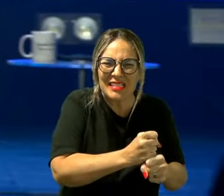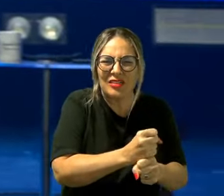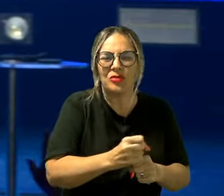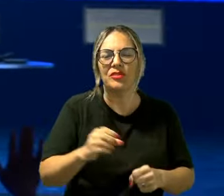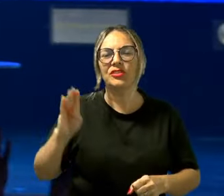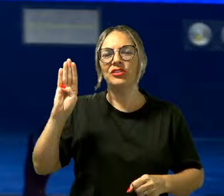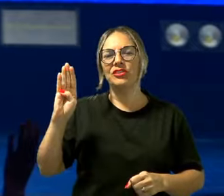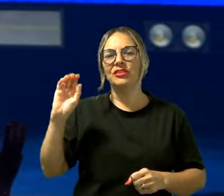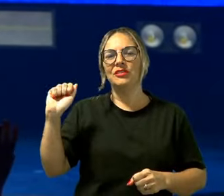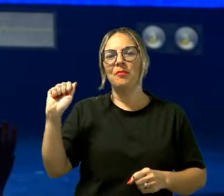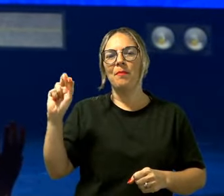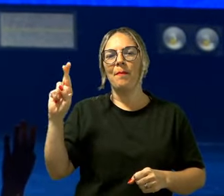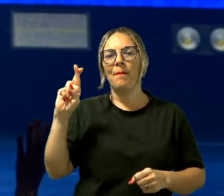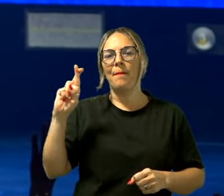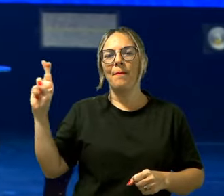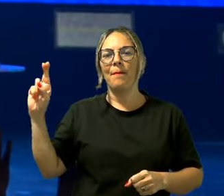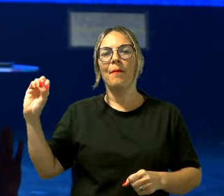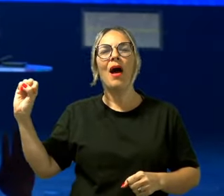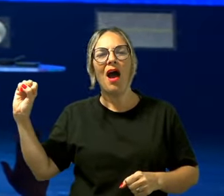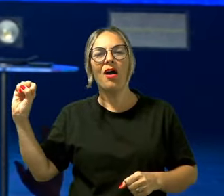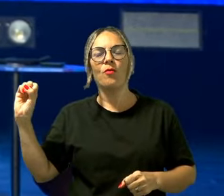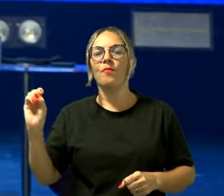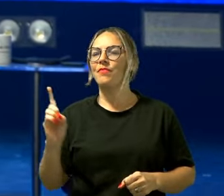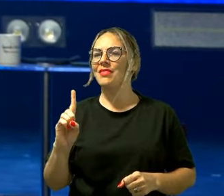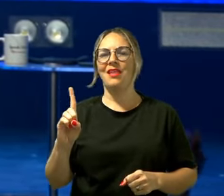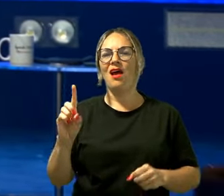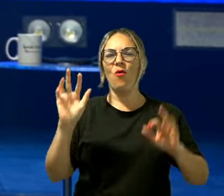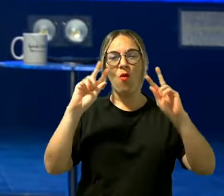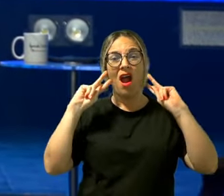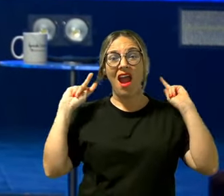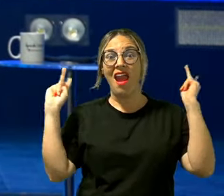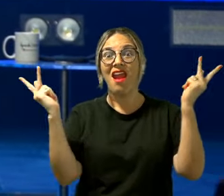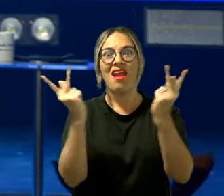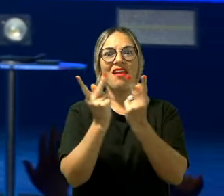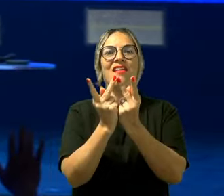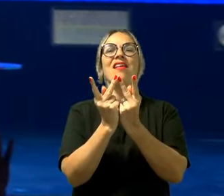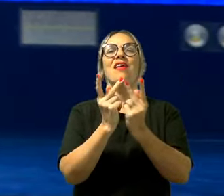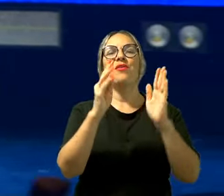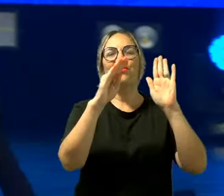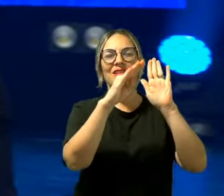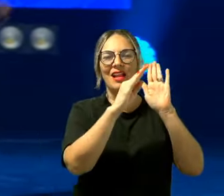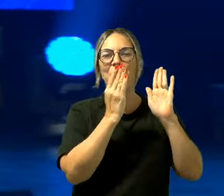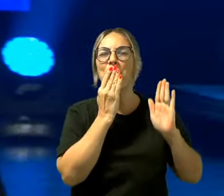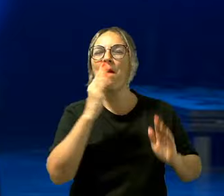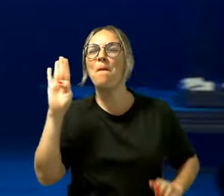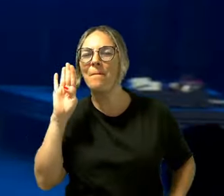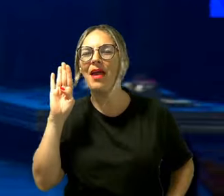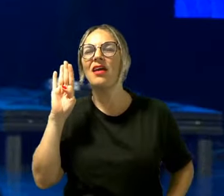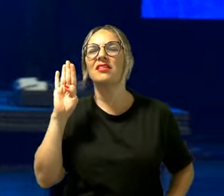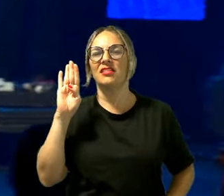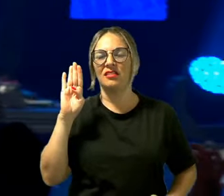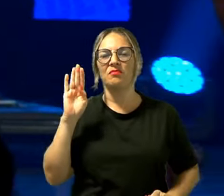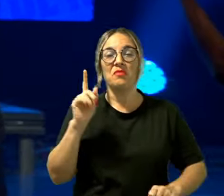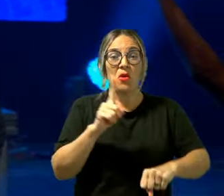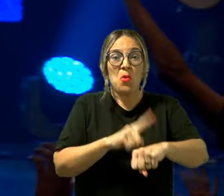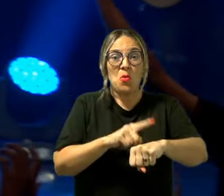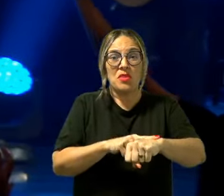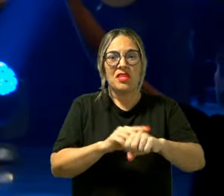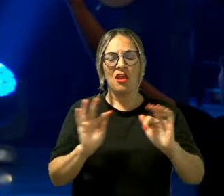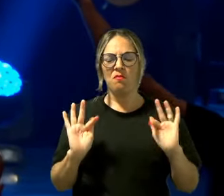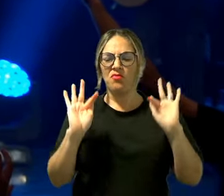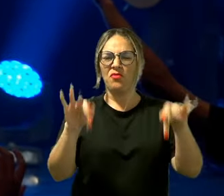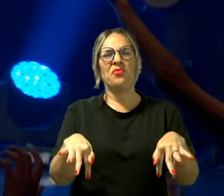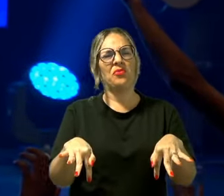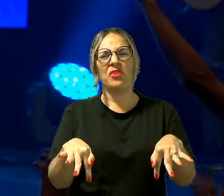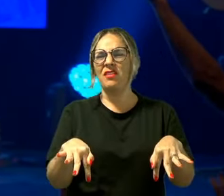são herdeiros da promessa. O tempo de pisar na lama acabou. O tempo de pisar